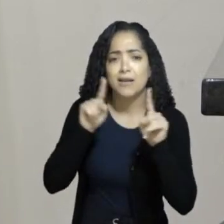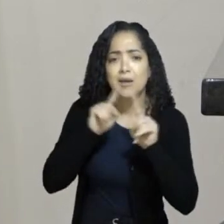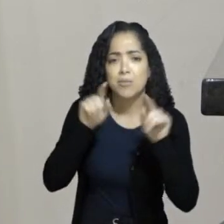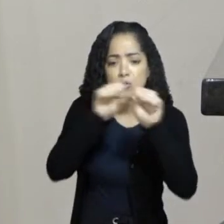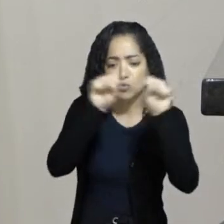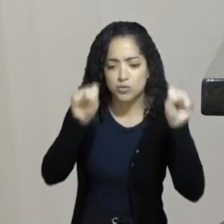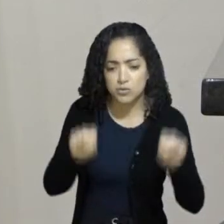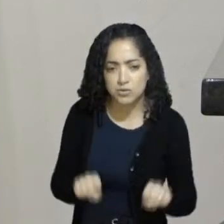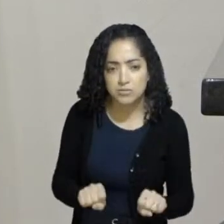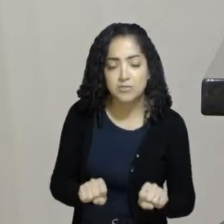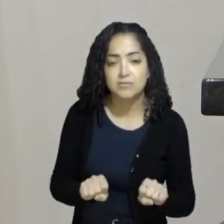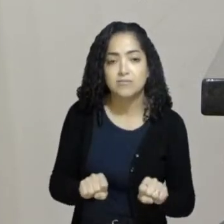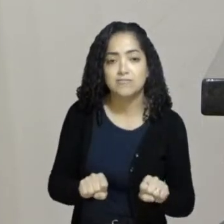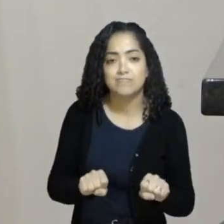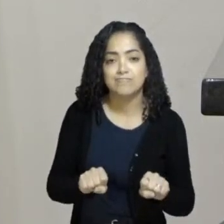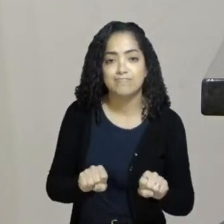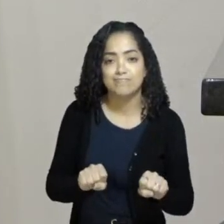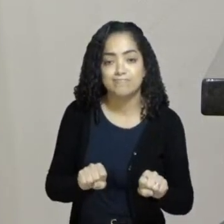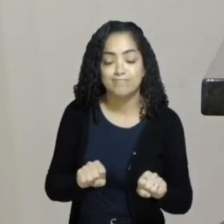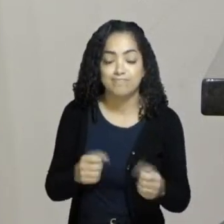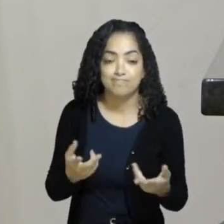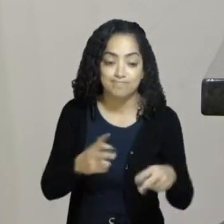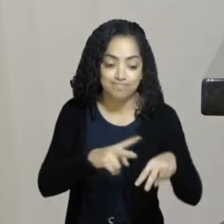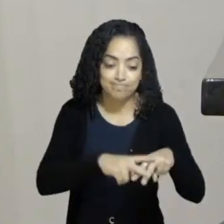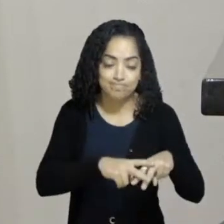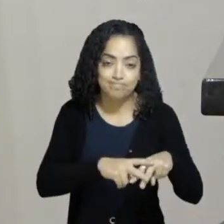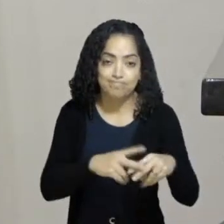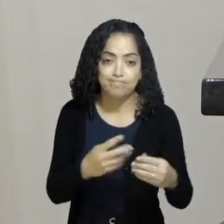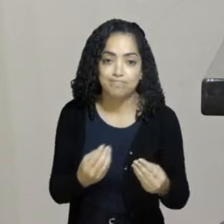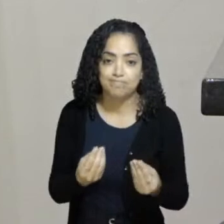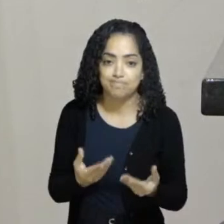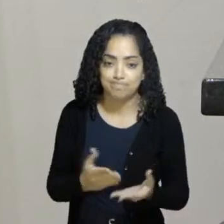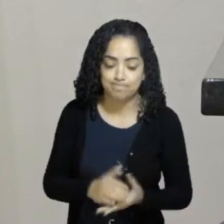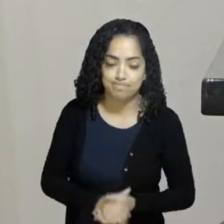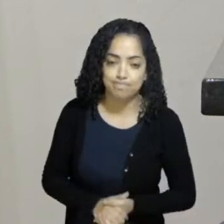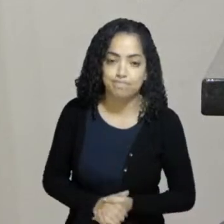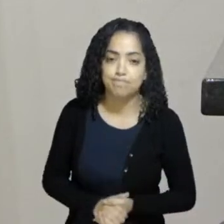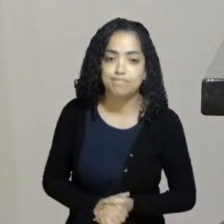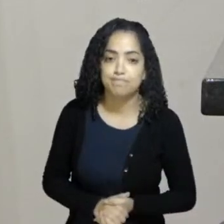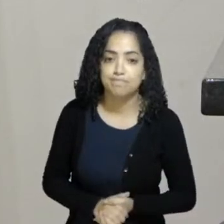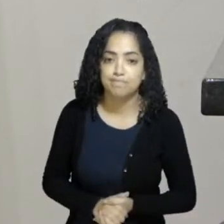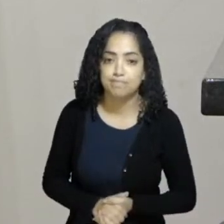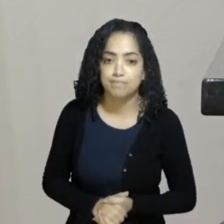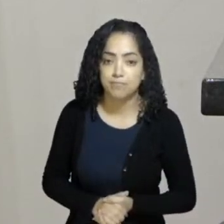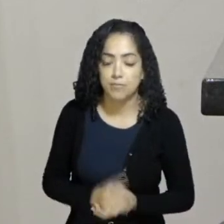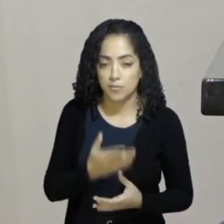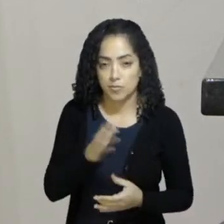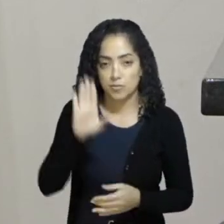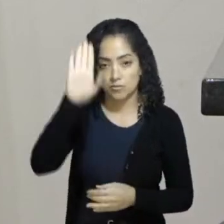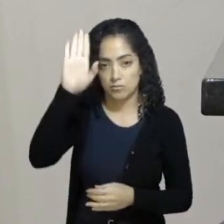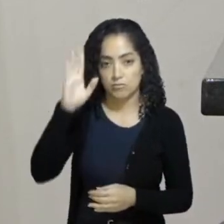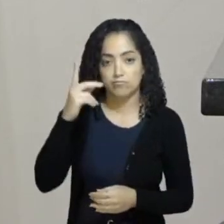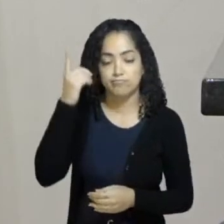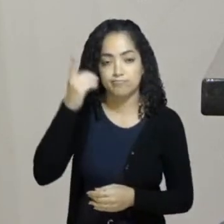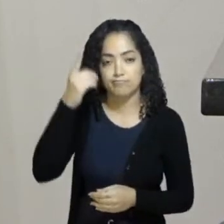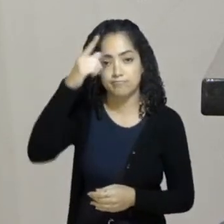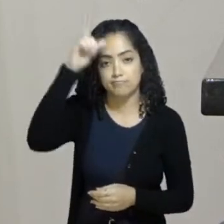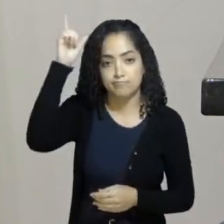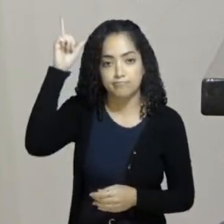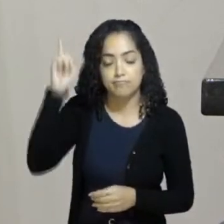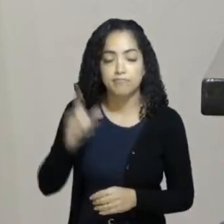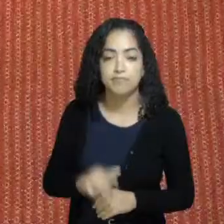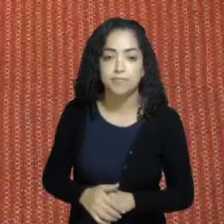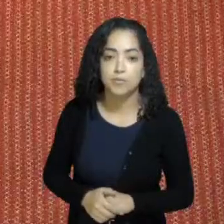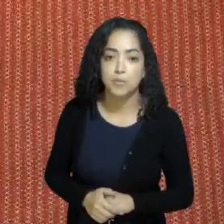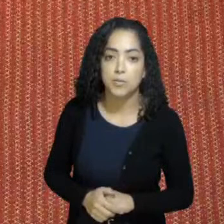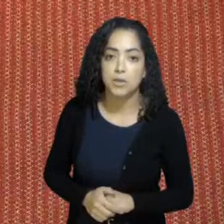socioeducativo de Santa Catarina esses abençoados aqui com a palavra Deputado Sargento Lima Deputado José